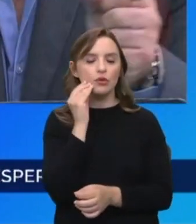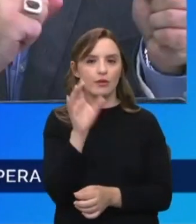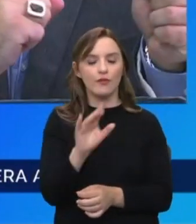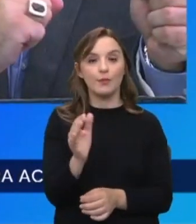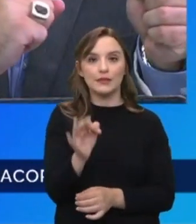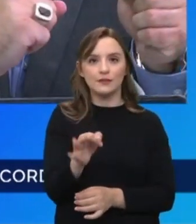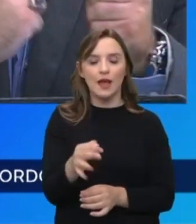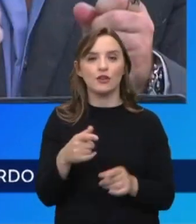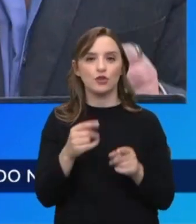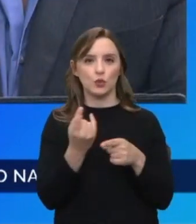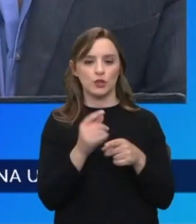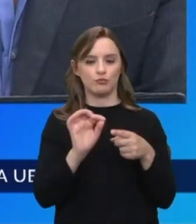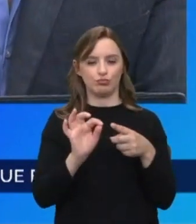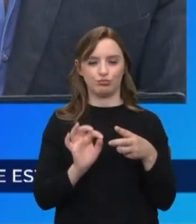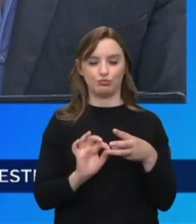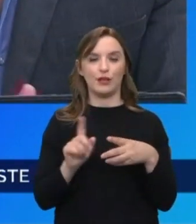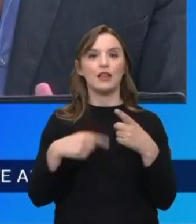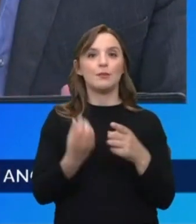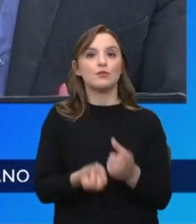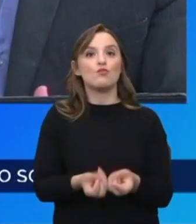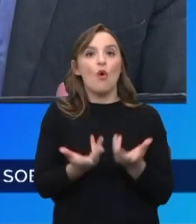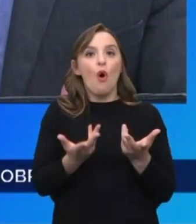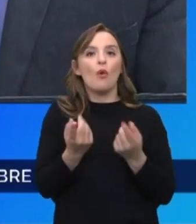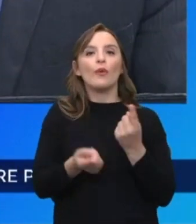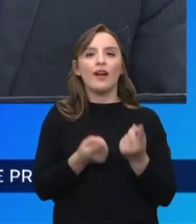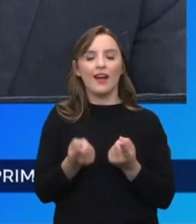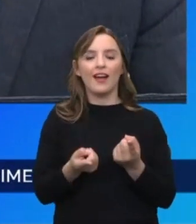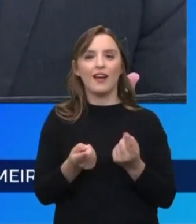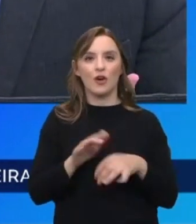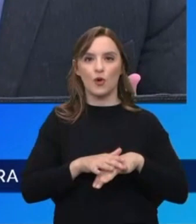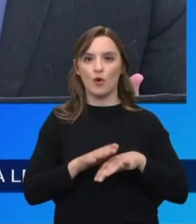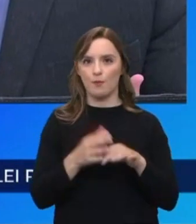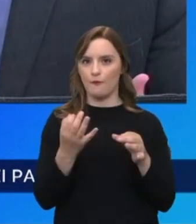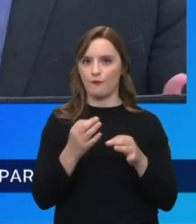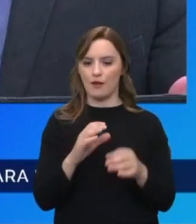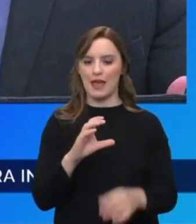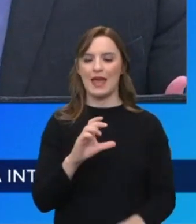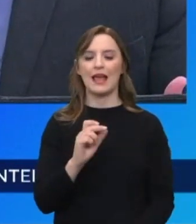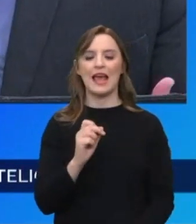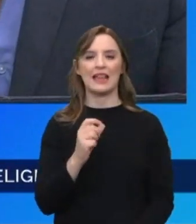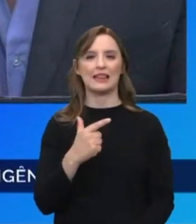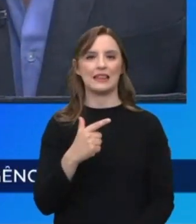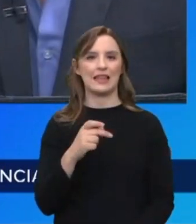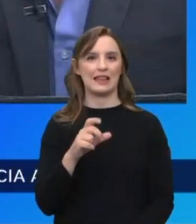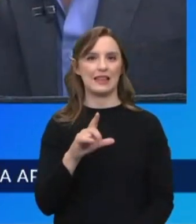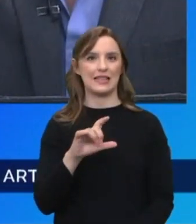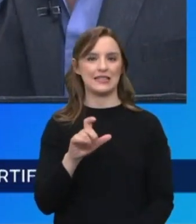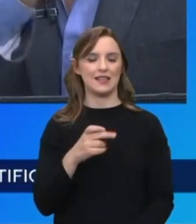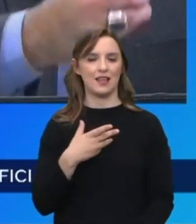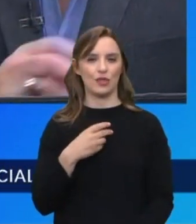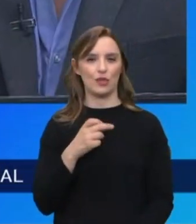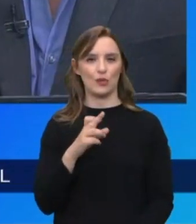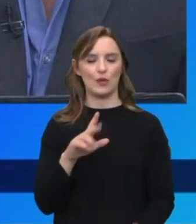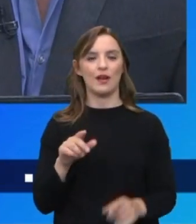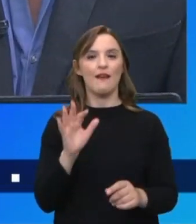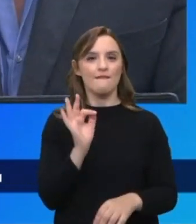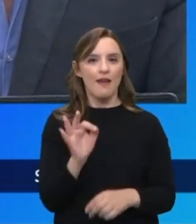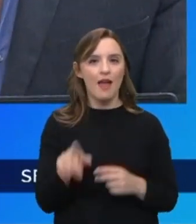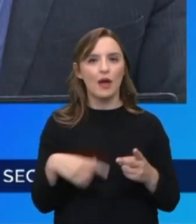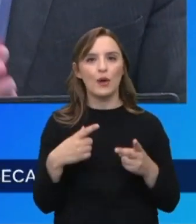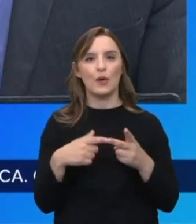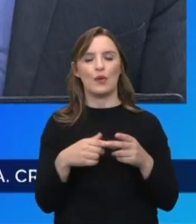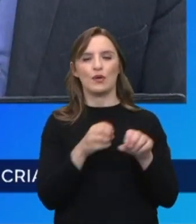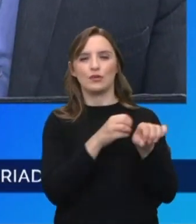estes elementos todos, e o que é que apareceu? Graças ao catalisador do ferro, dos meteoritos, das cinzas